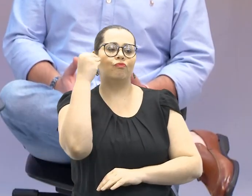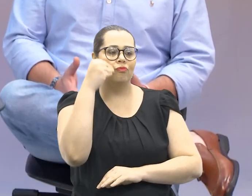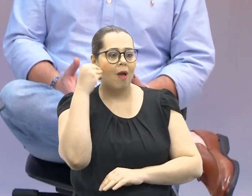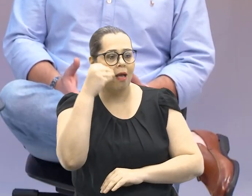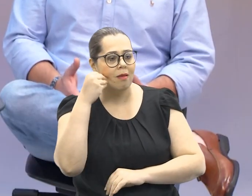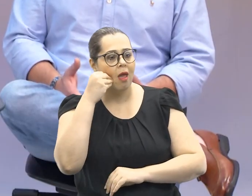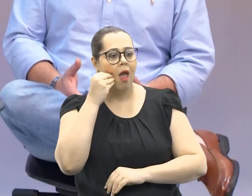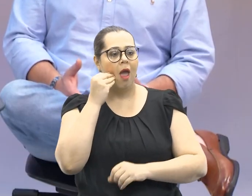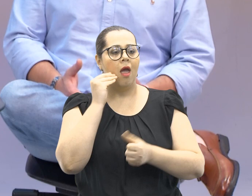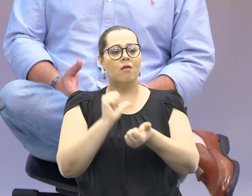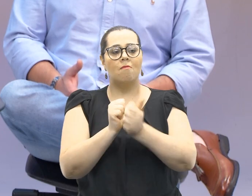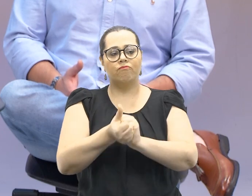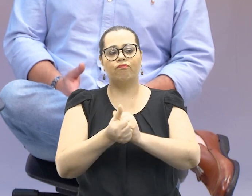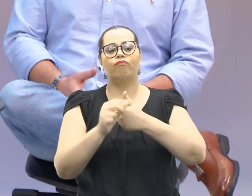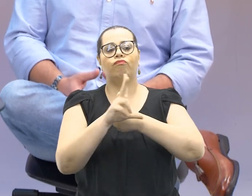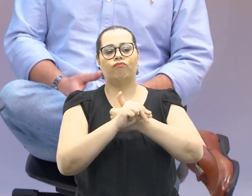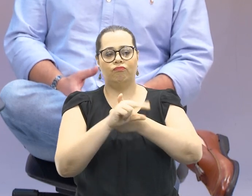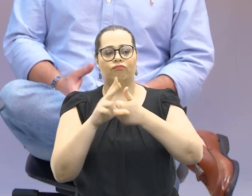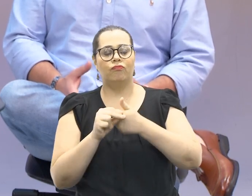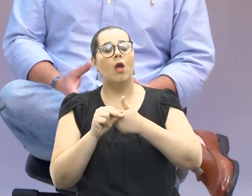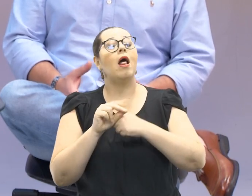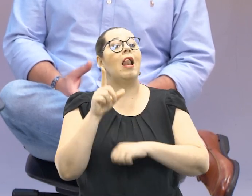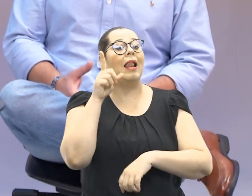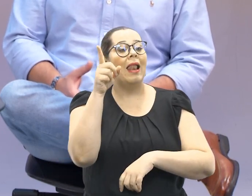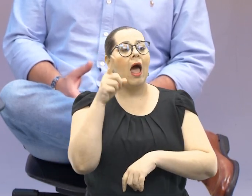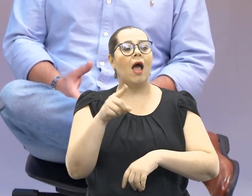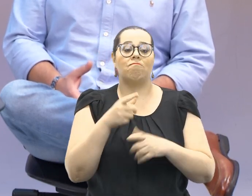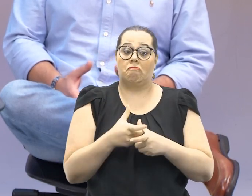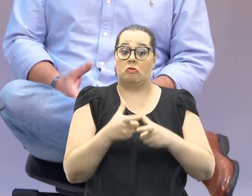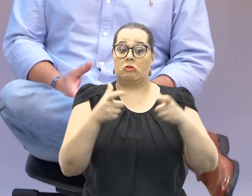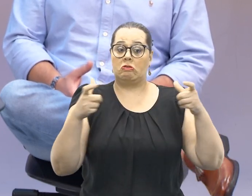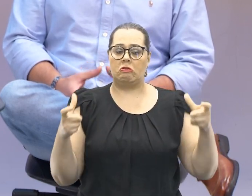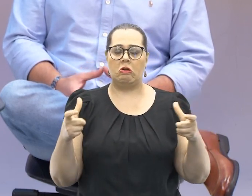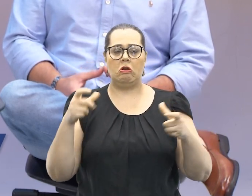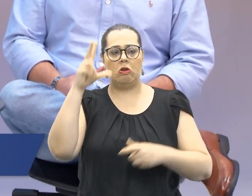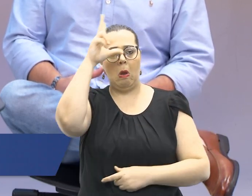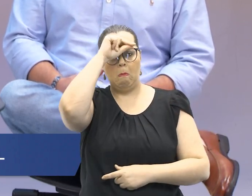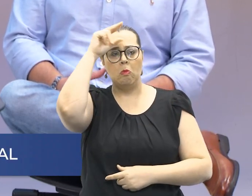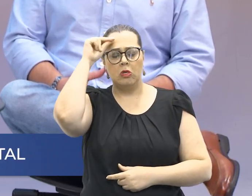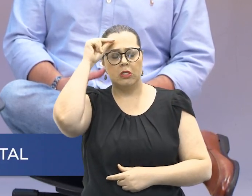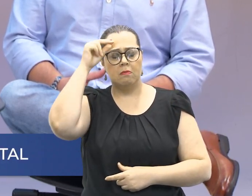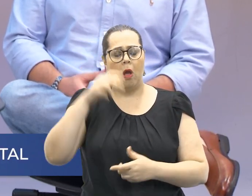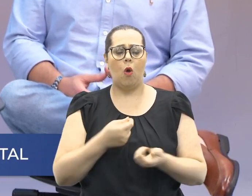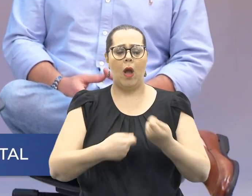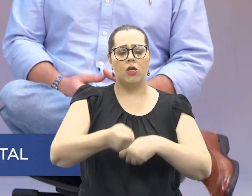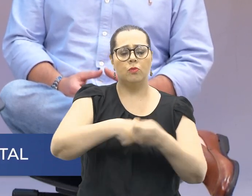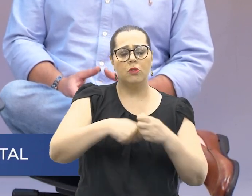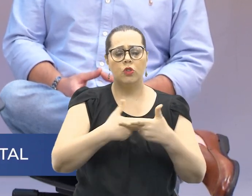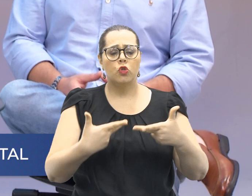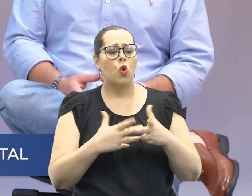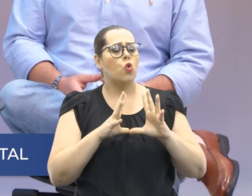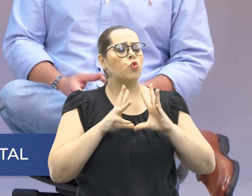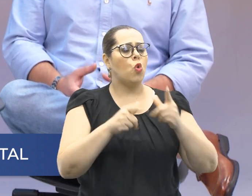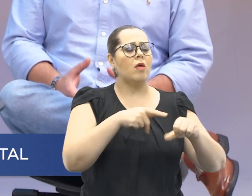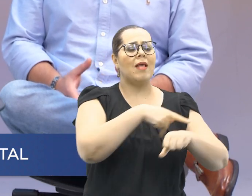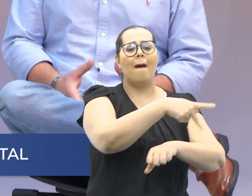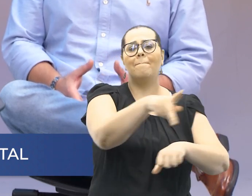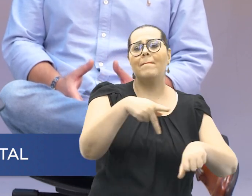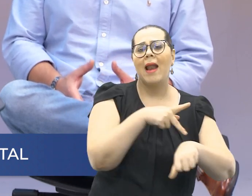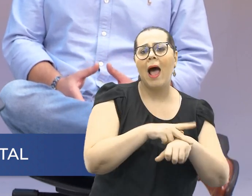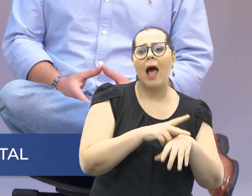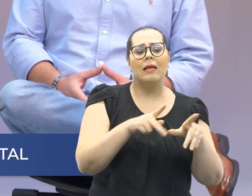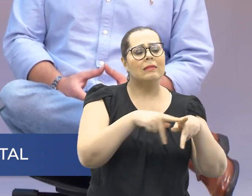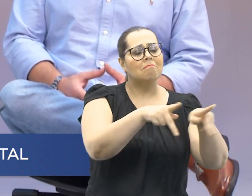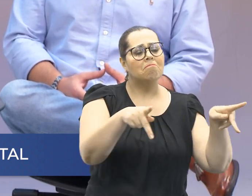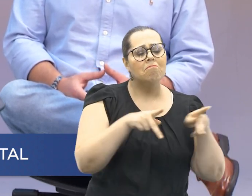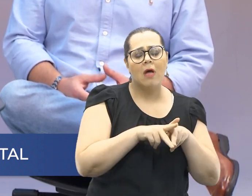grande trabalho, é uma fundação muito grande a nível de município, que administra todos os parques, todas as